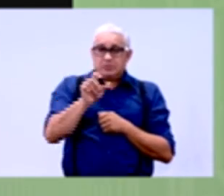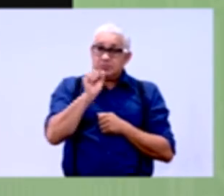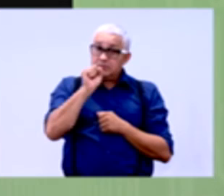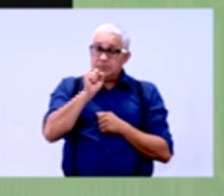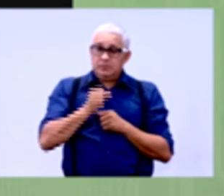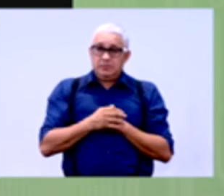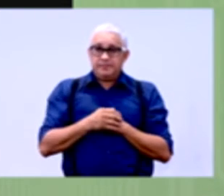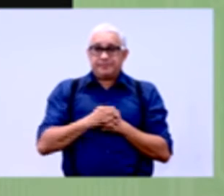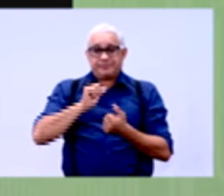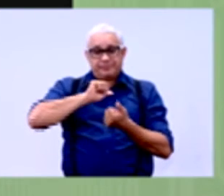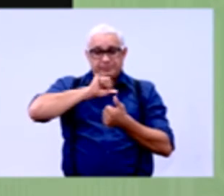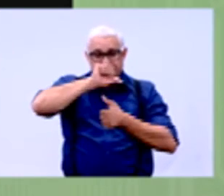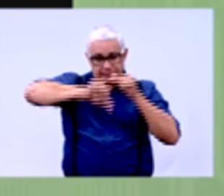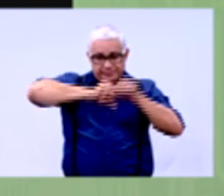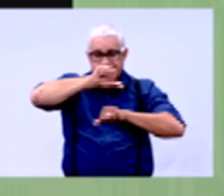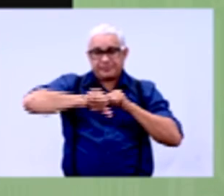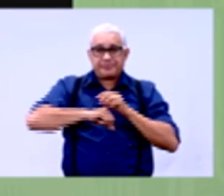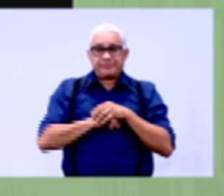pode alterar